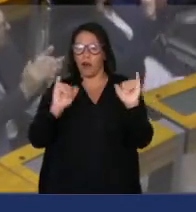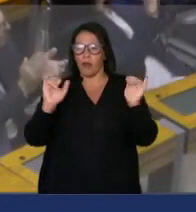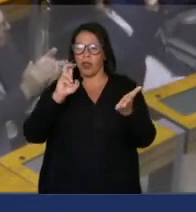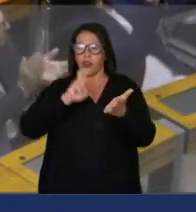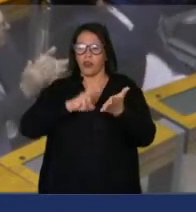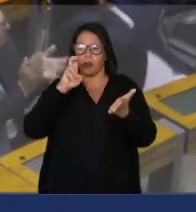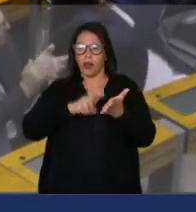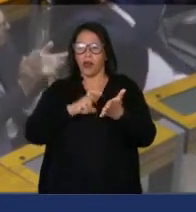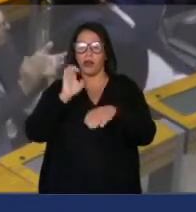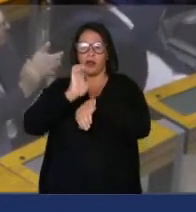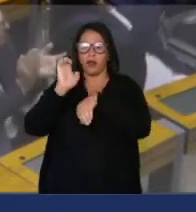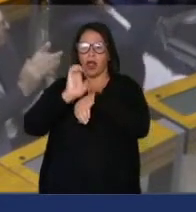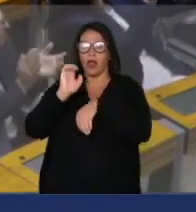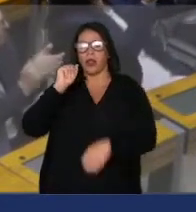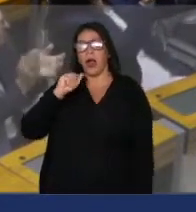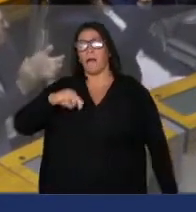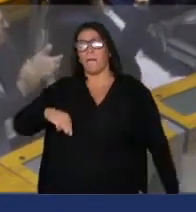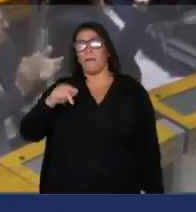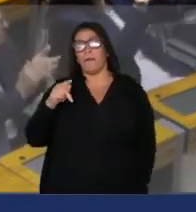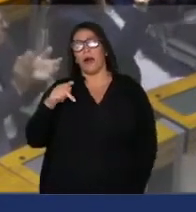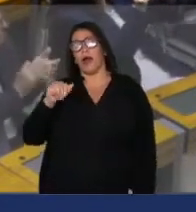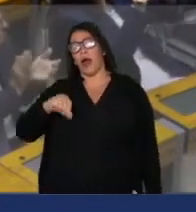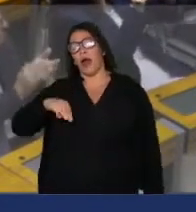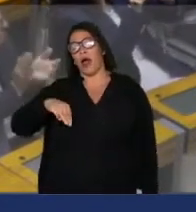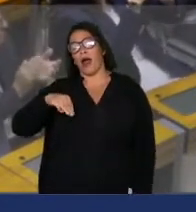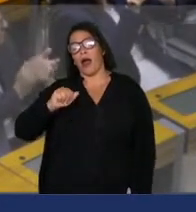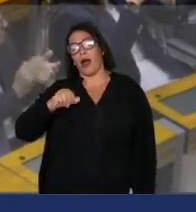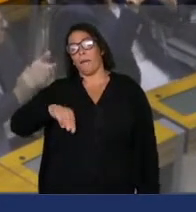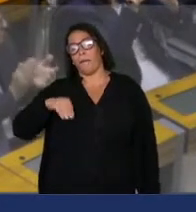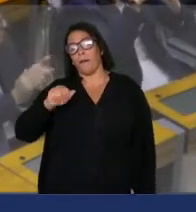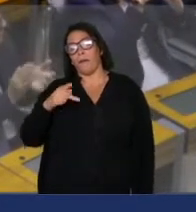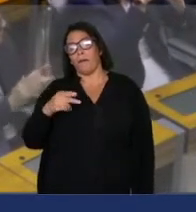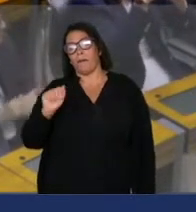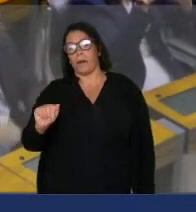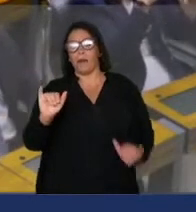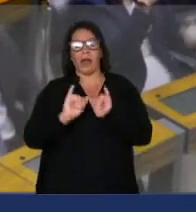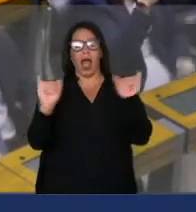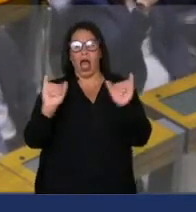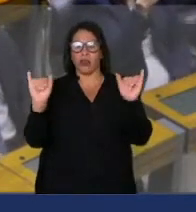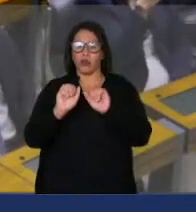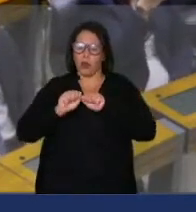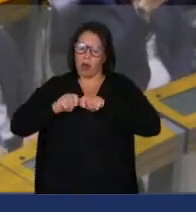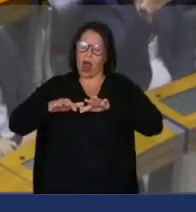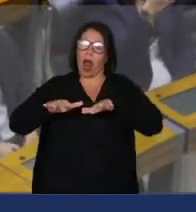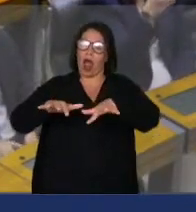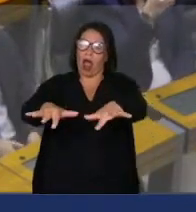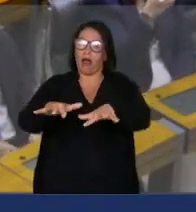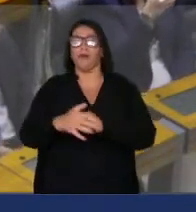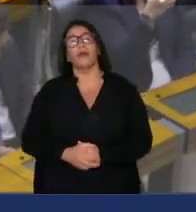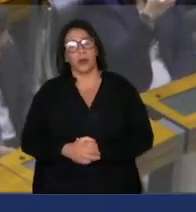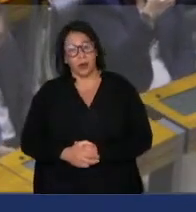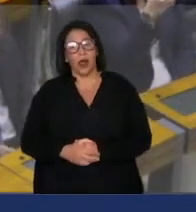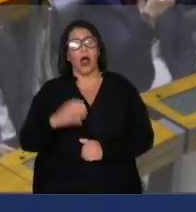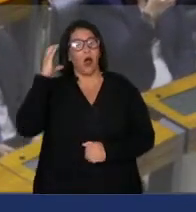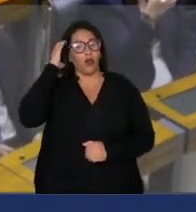aos amapaenses através das ondas sonoras do rádio. O jornalista Luiz Melo mantém